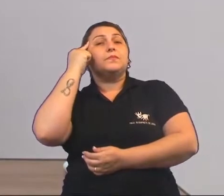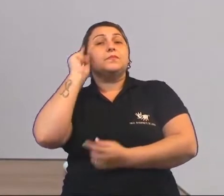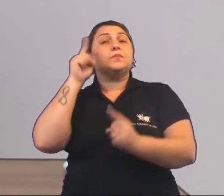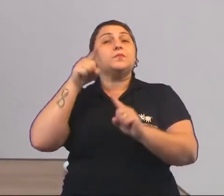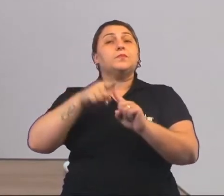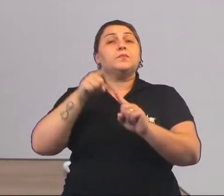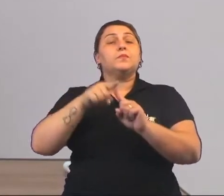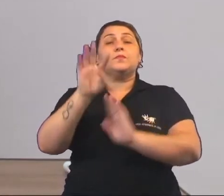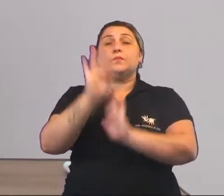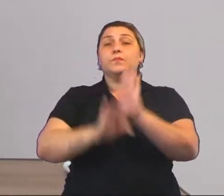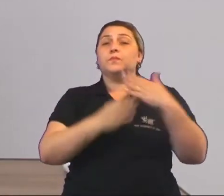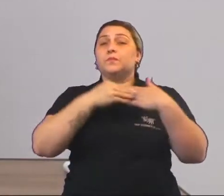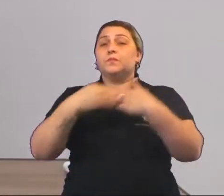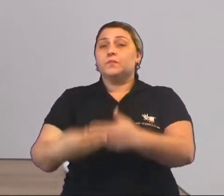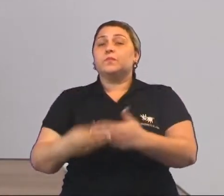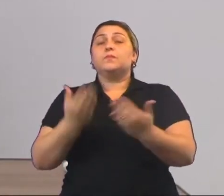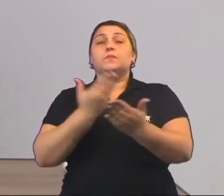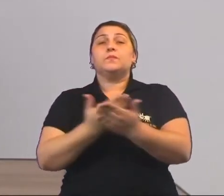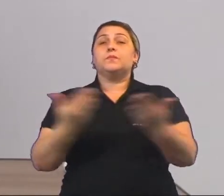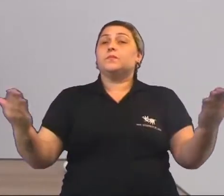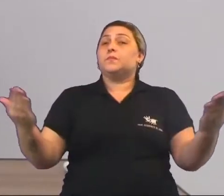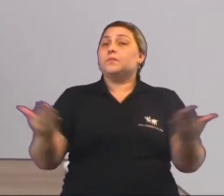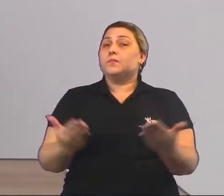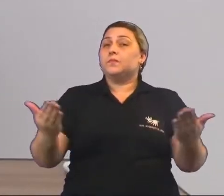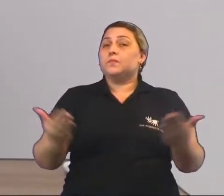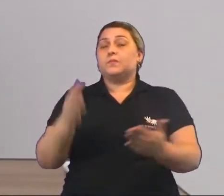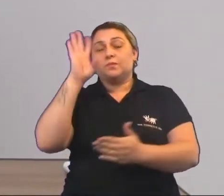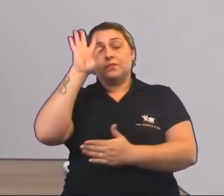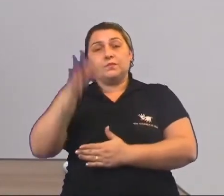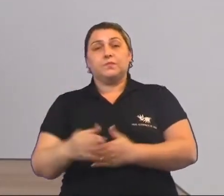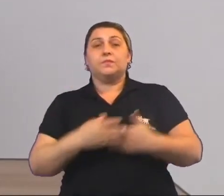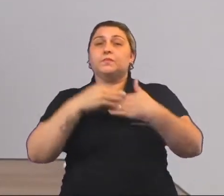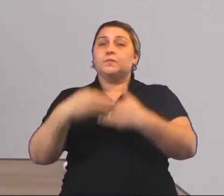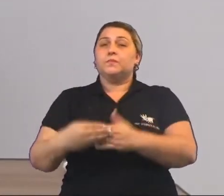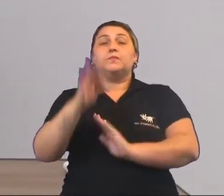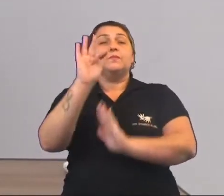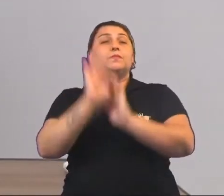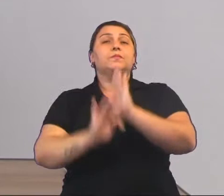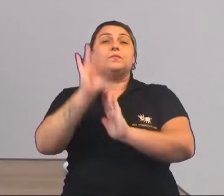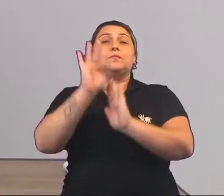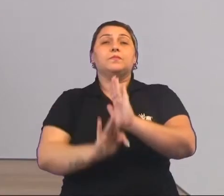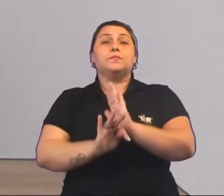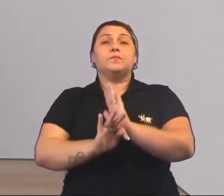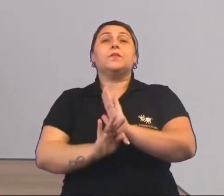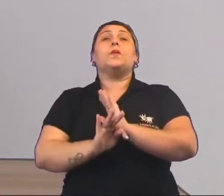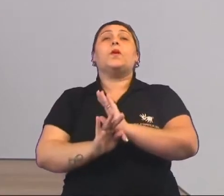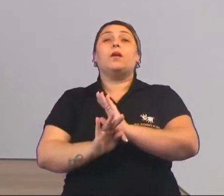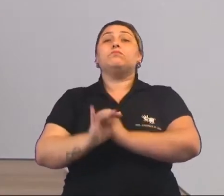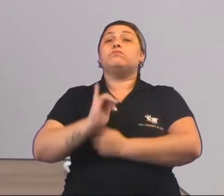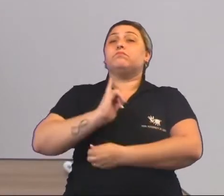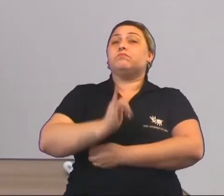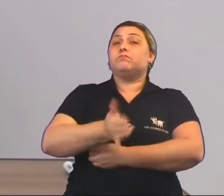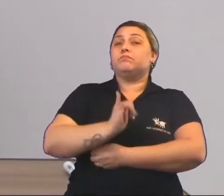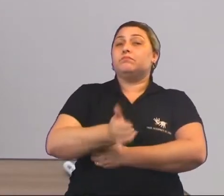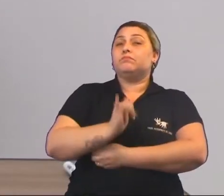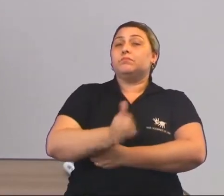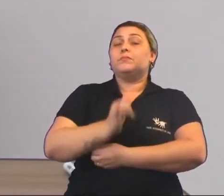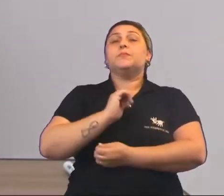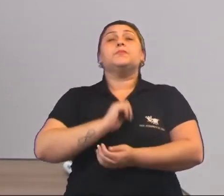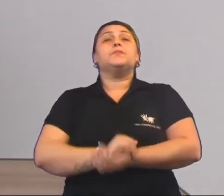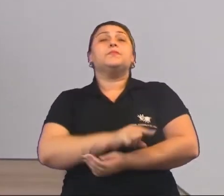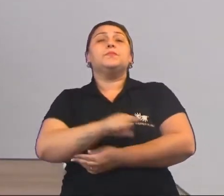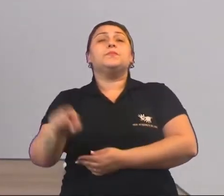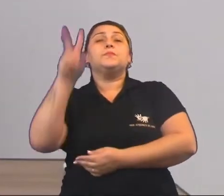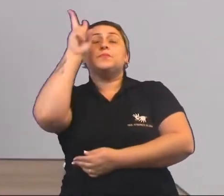tipo de texto que eu trouxe para nossa aula hoje, que eu decidi trazer. E esse texto é uma fábula. Isso mesmo.